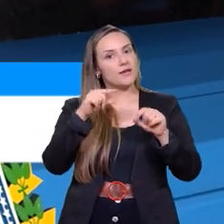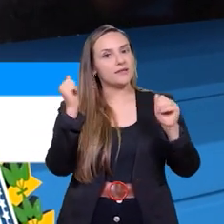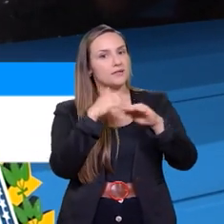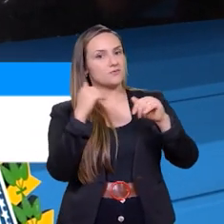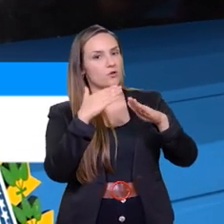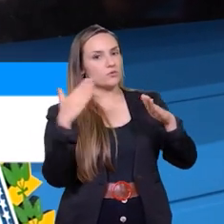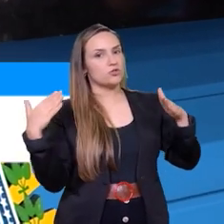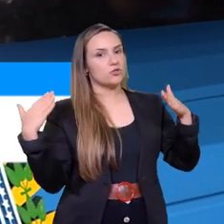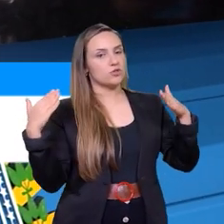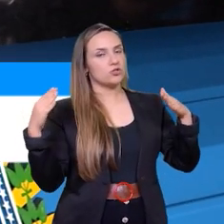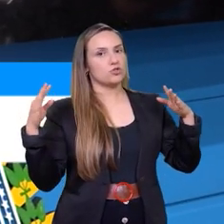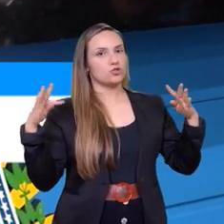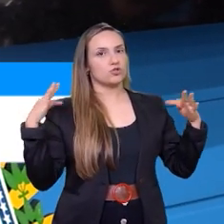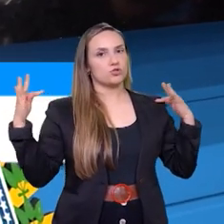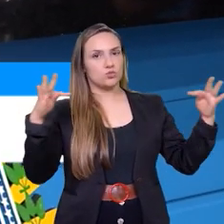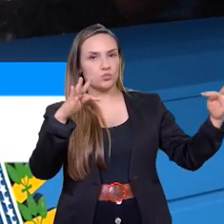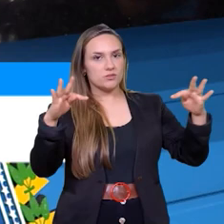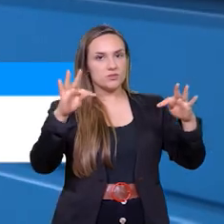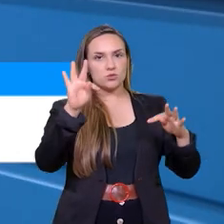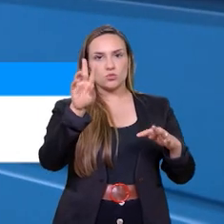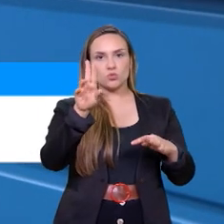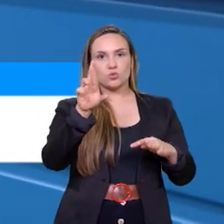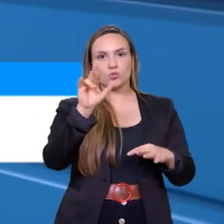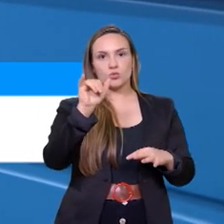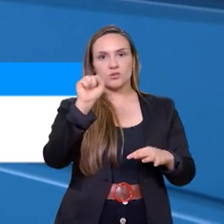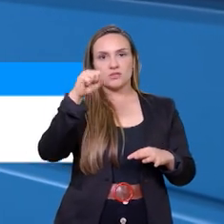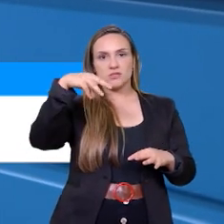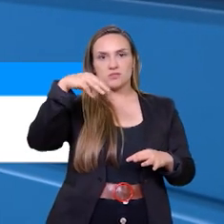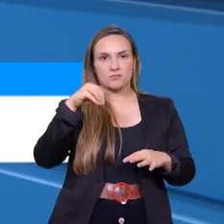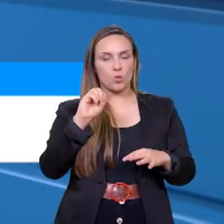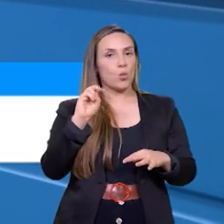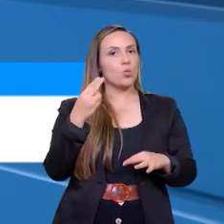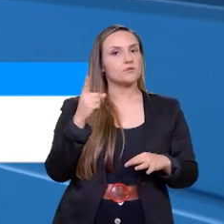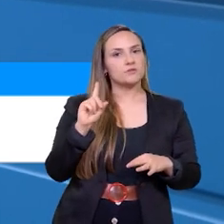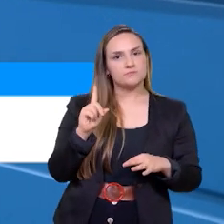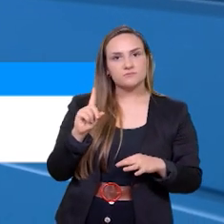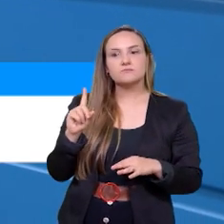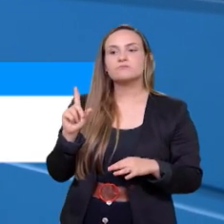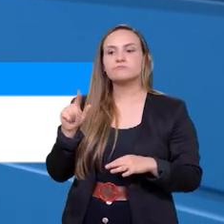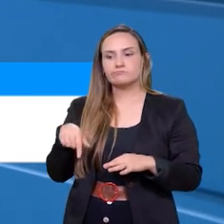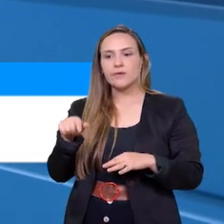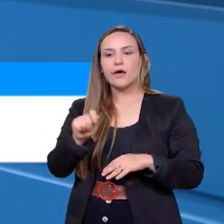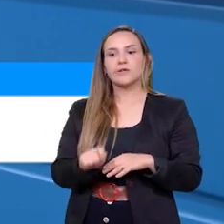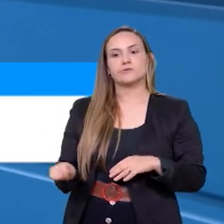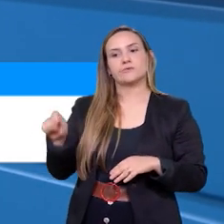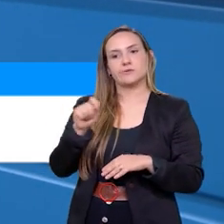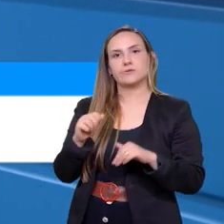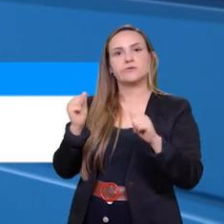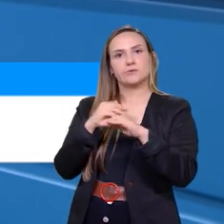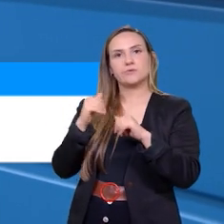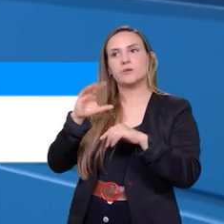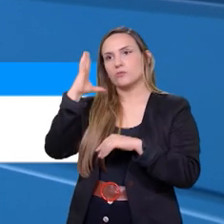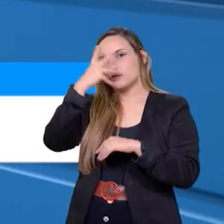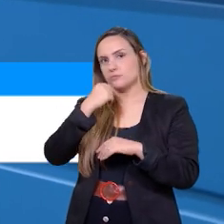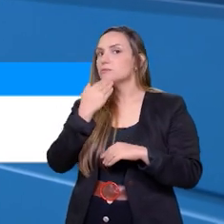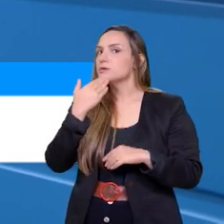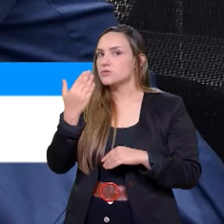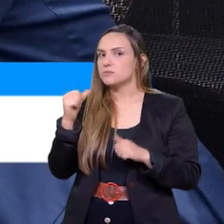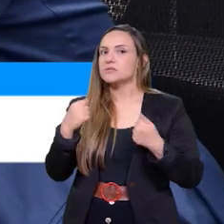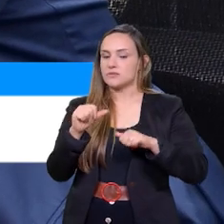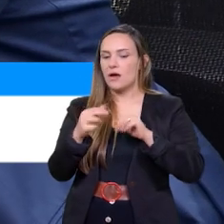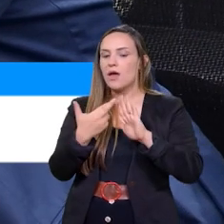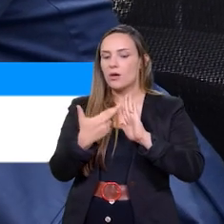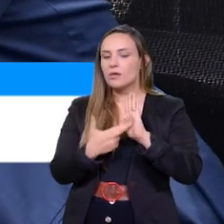o que é transporte turístico no projeto conforme pedido da associação de transportes turísticos de Bonito